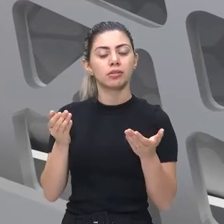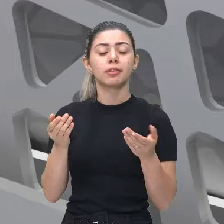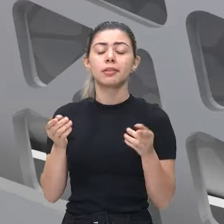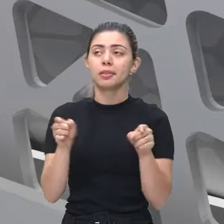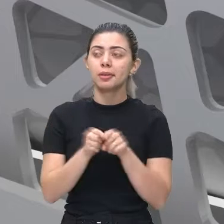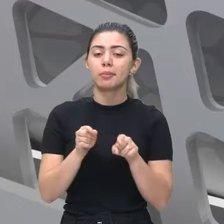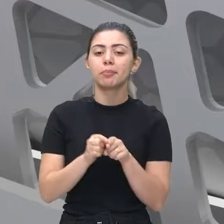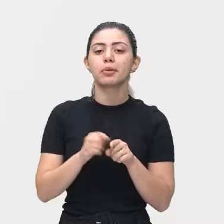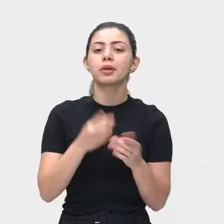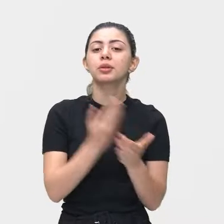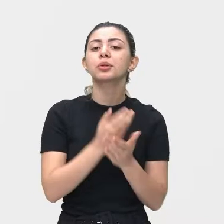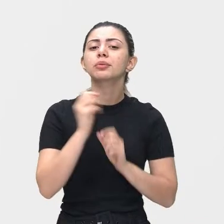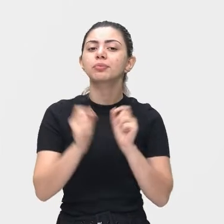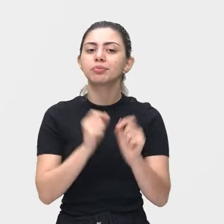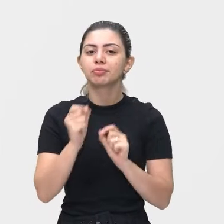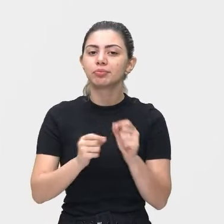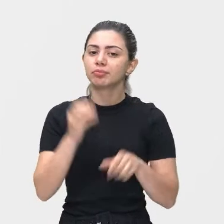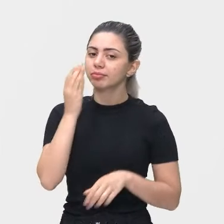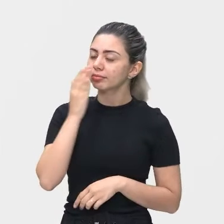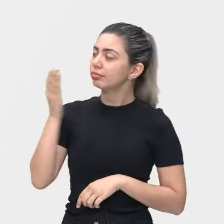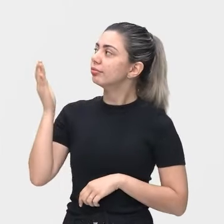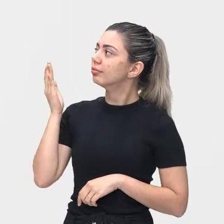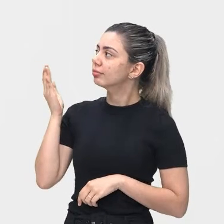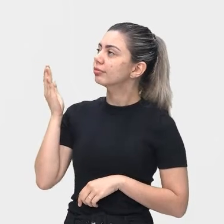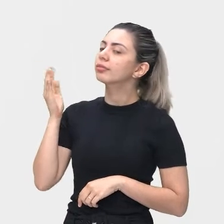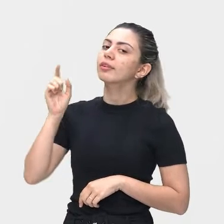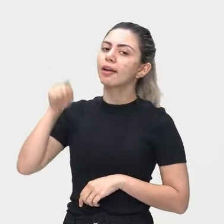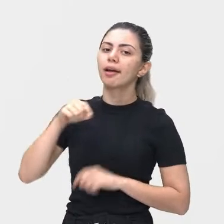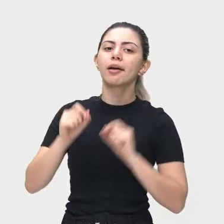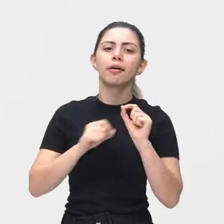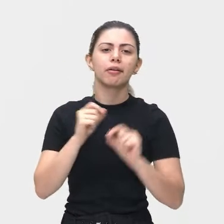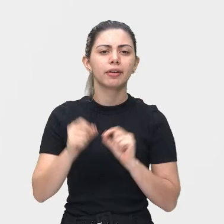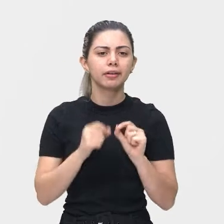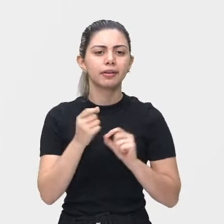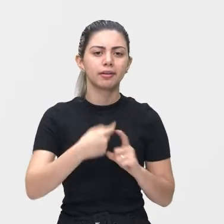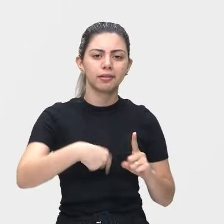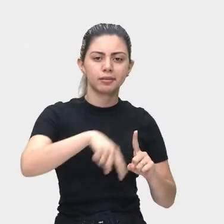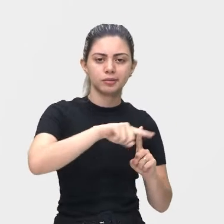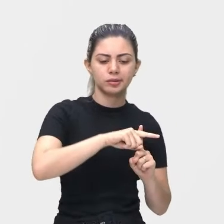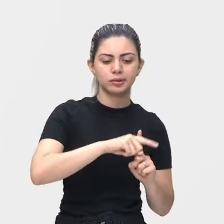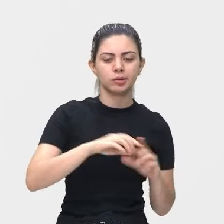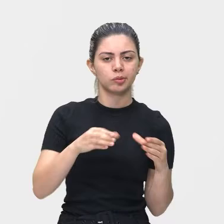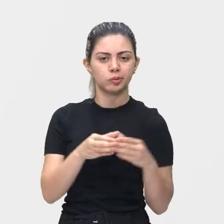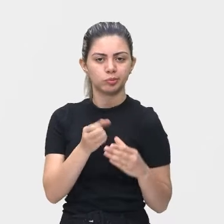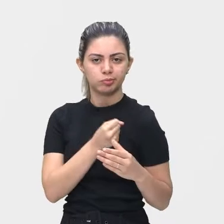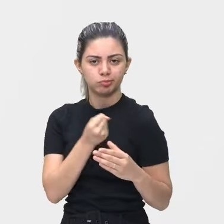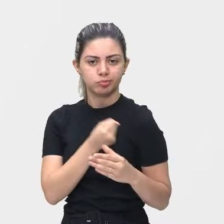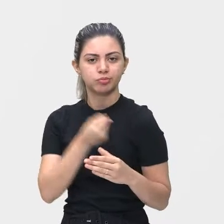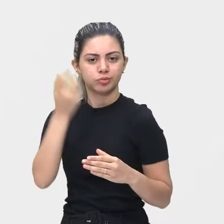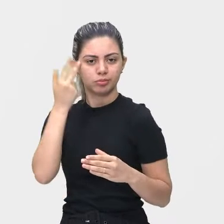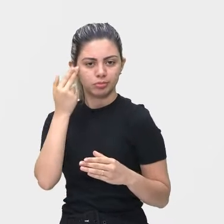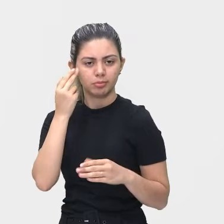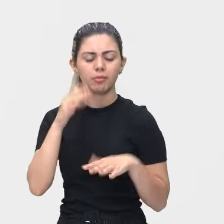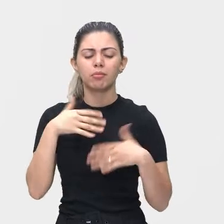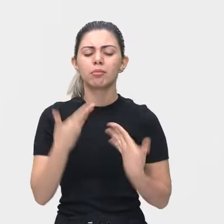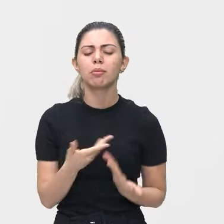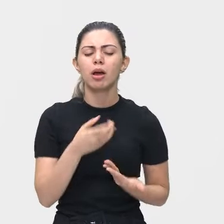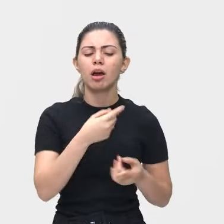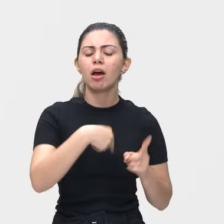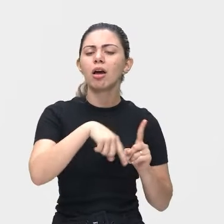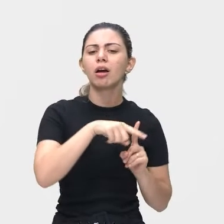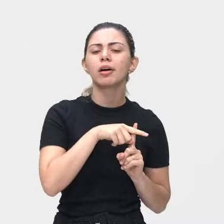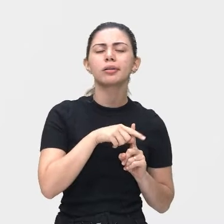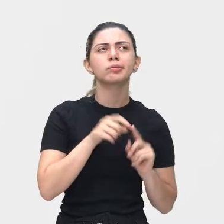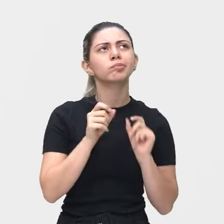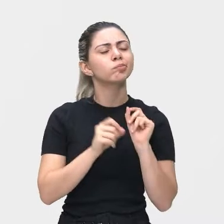do seguinte, olha só, adição dos números racionais, certo? O que seria essa adição